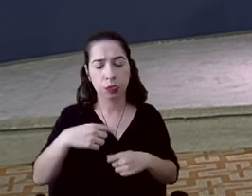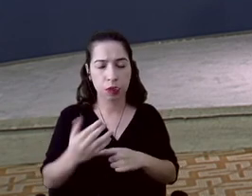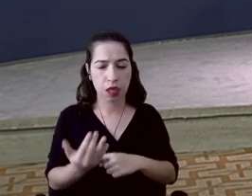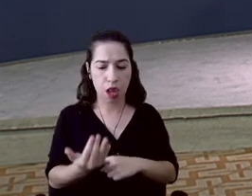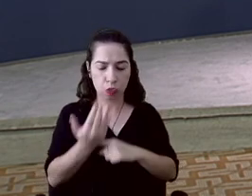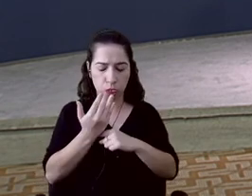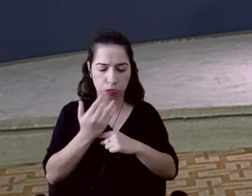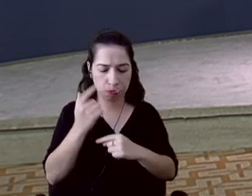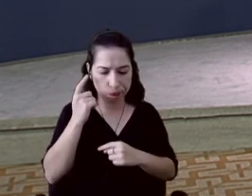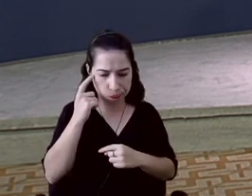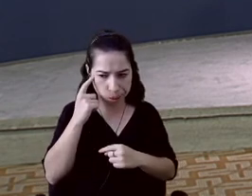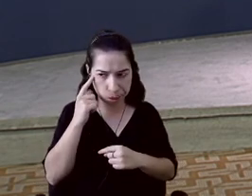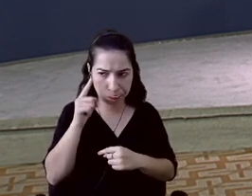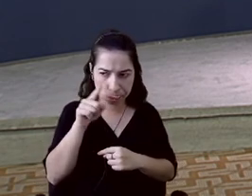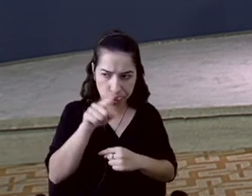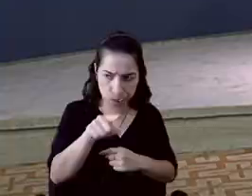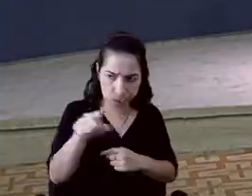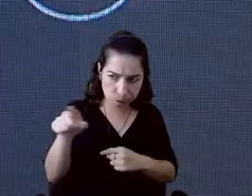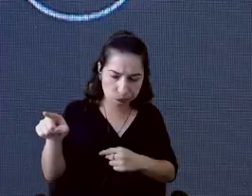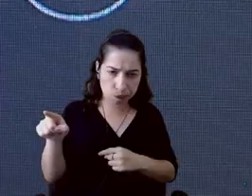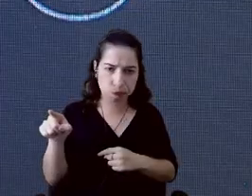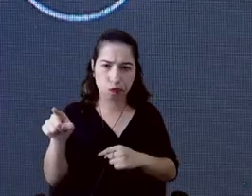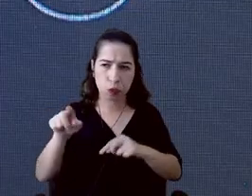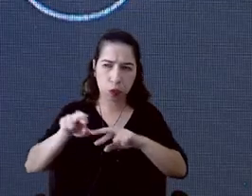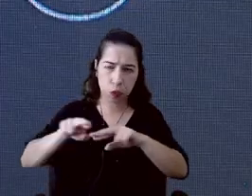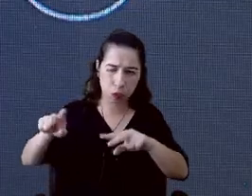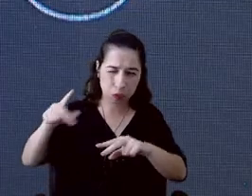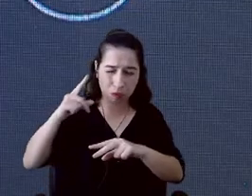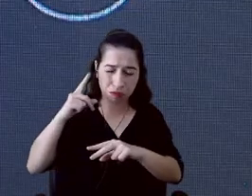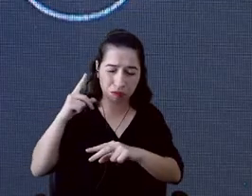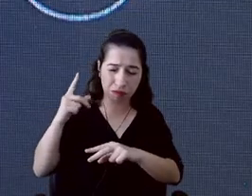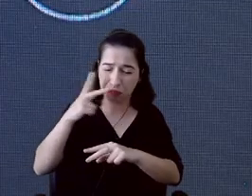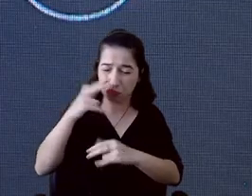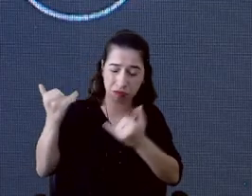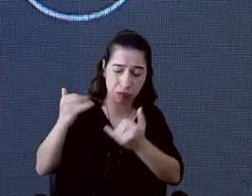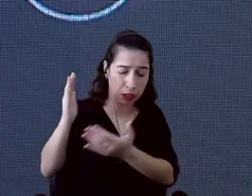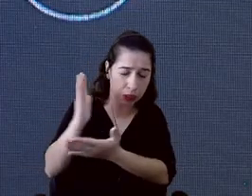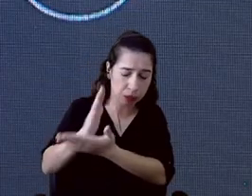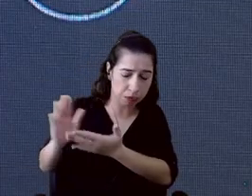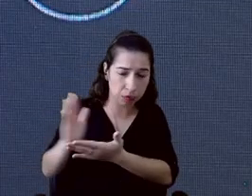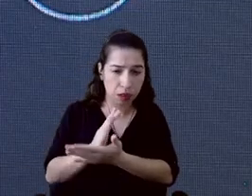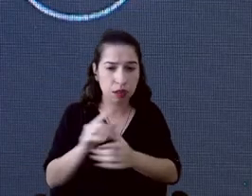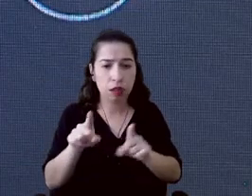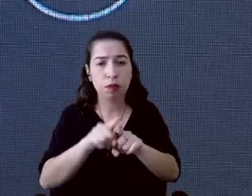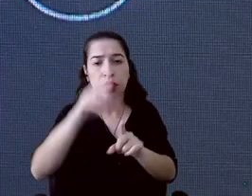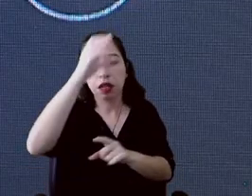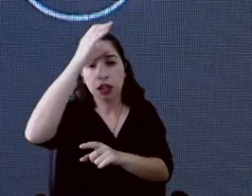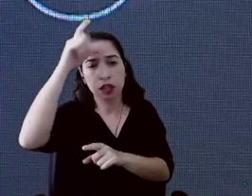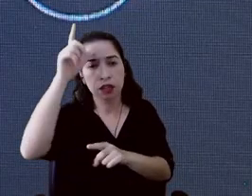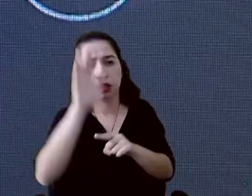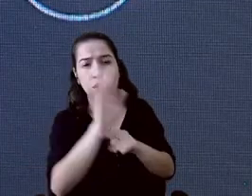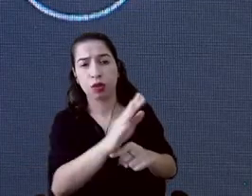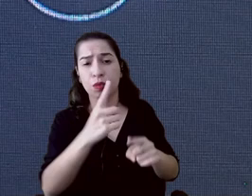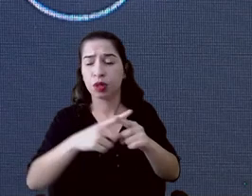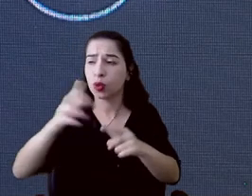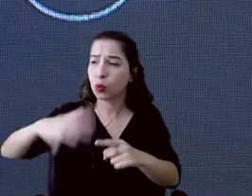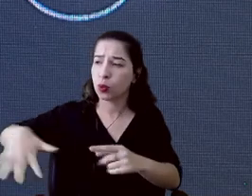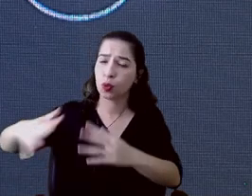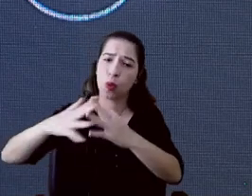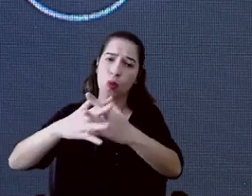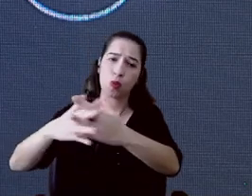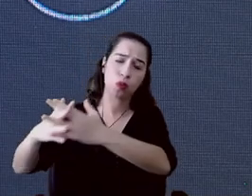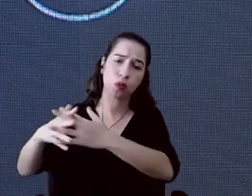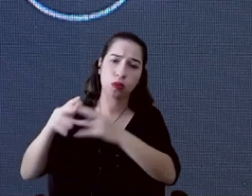separar o ruído né e ajudar o teu cliente também né porque daí Puxa O mercado inteiro tá todo confuso comparando